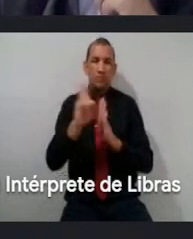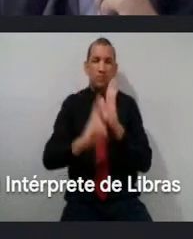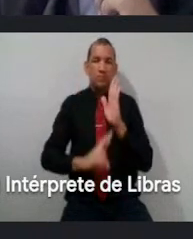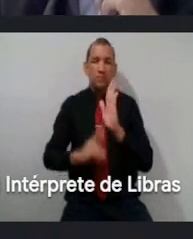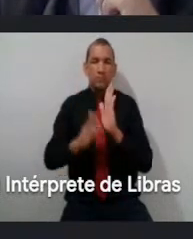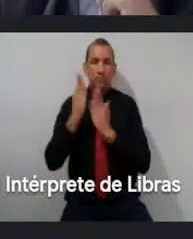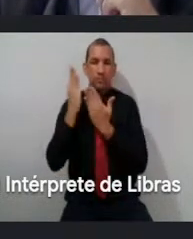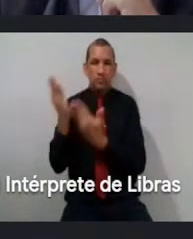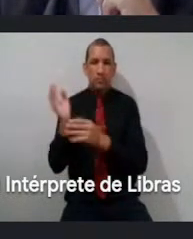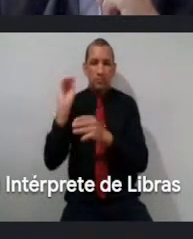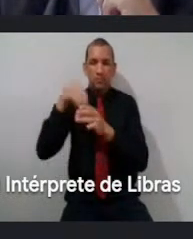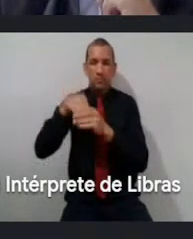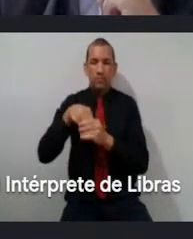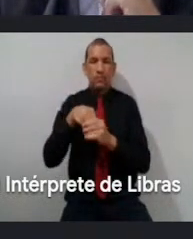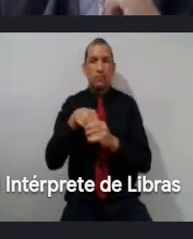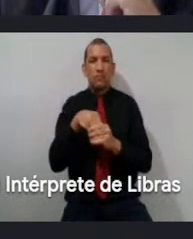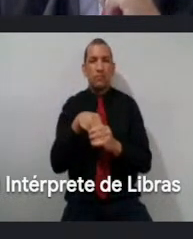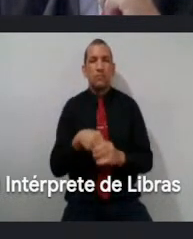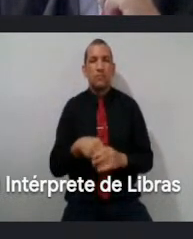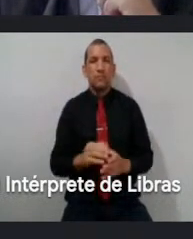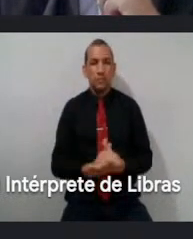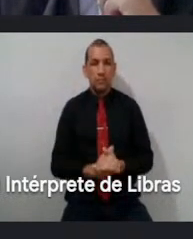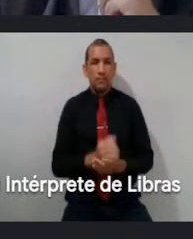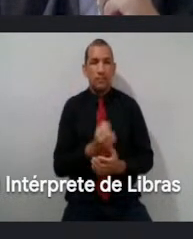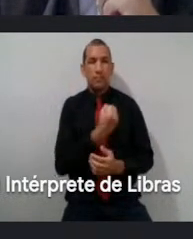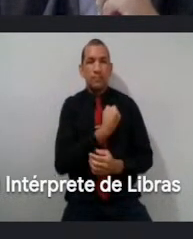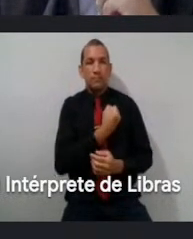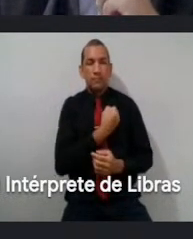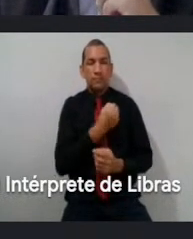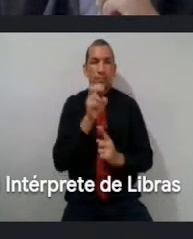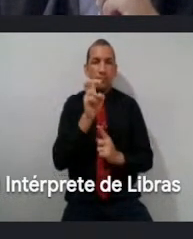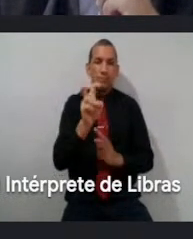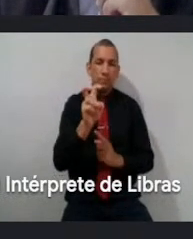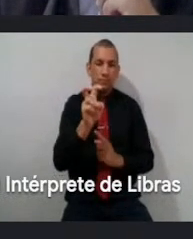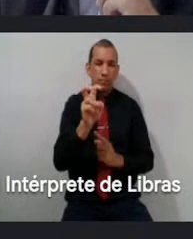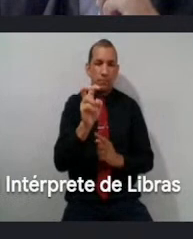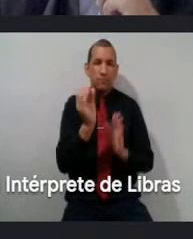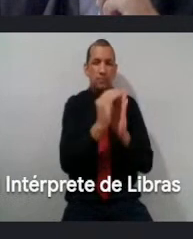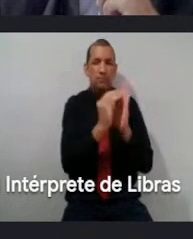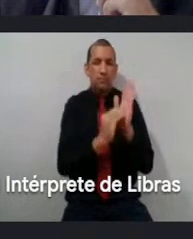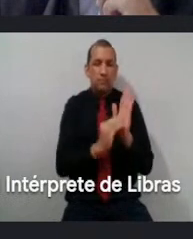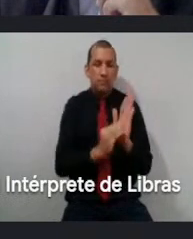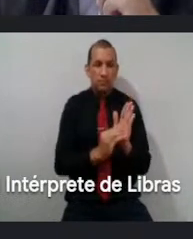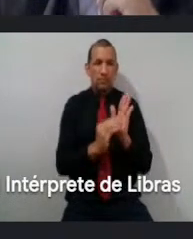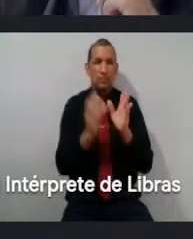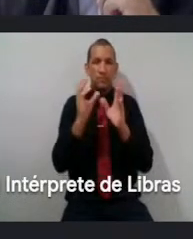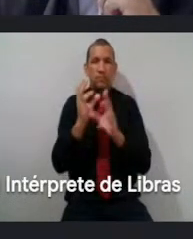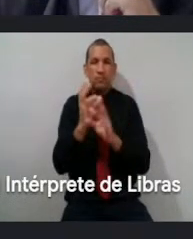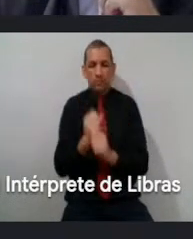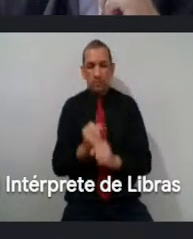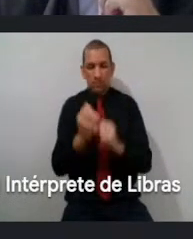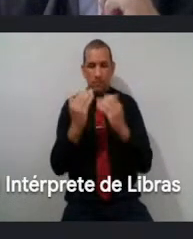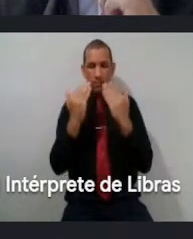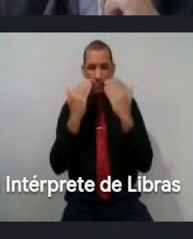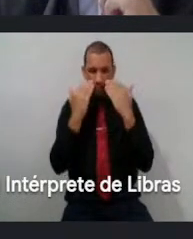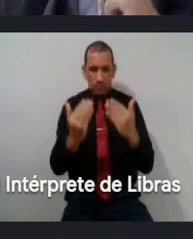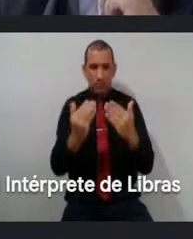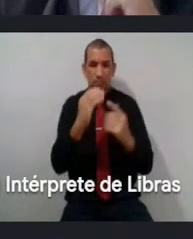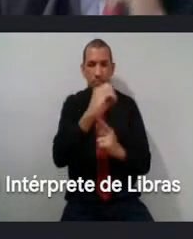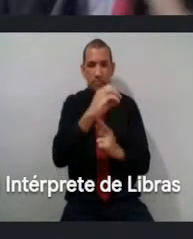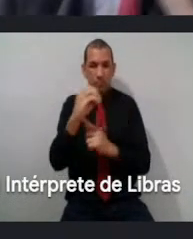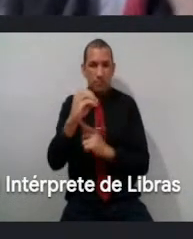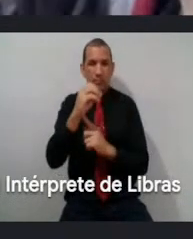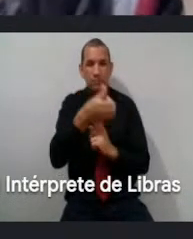relator e o item 5 da pauta prestação de contas eleitorais no